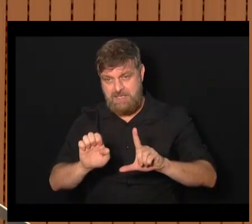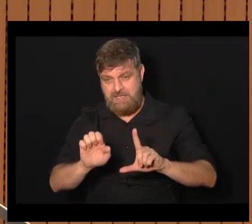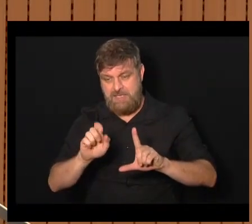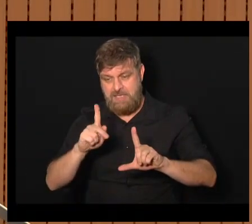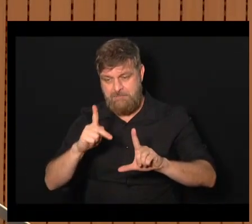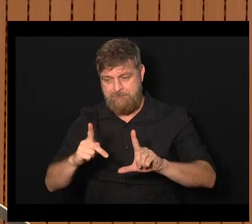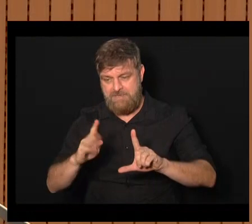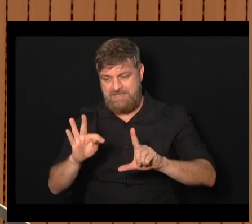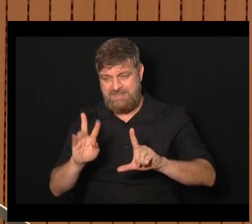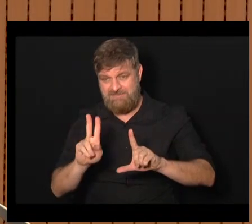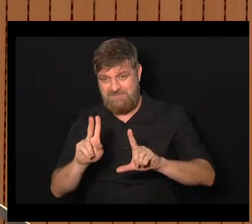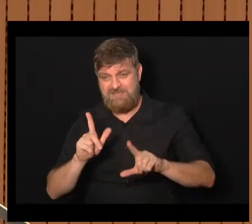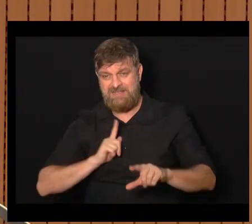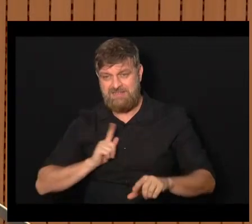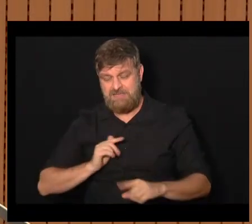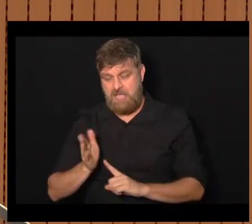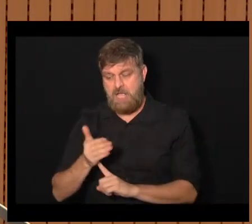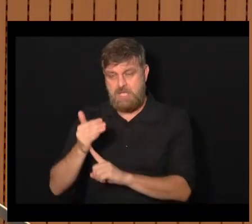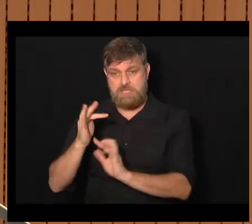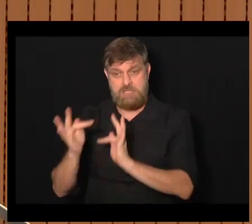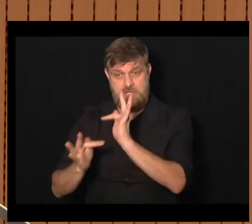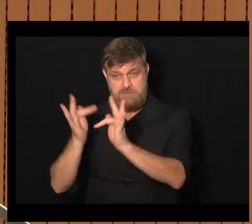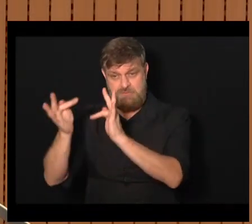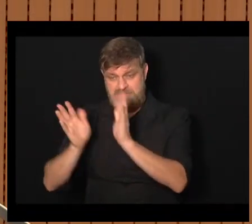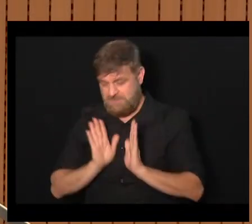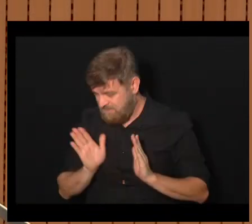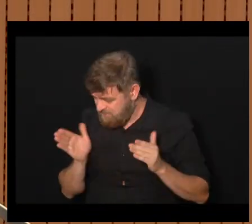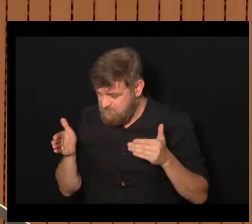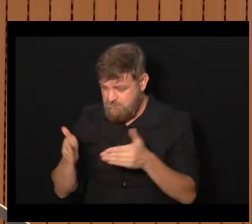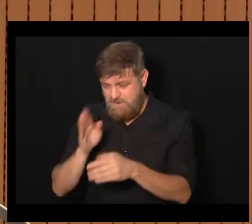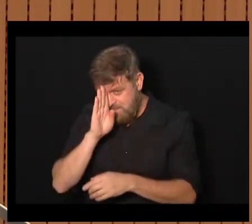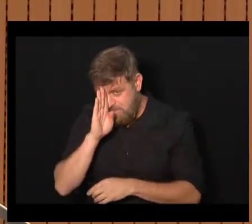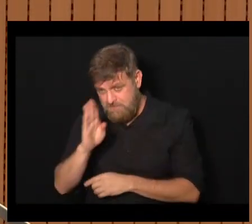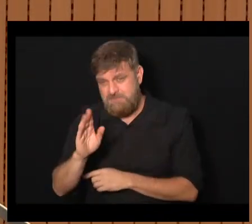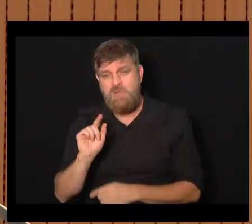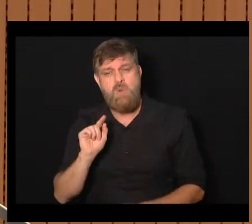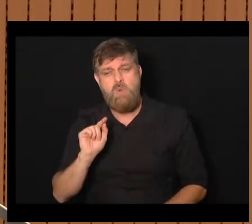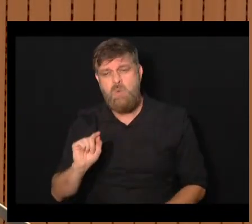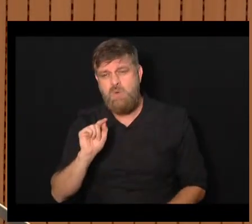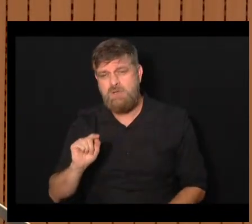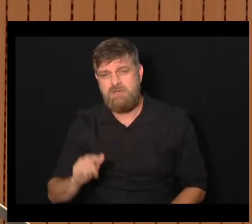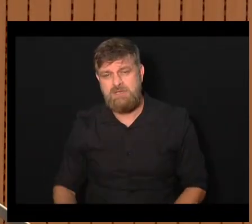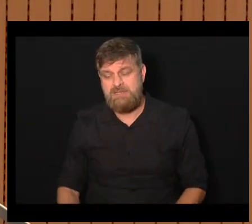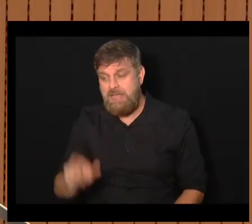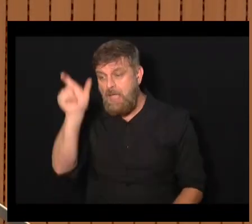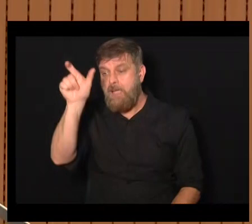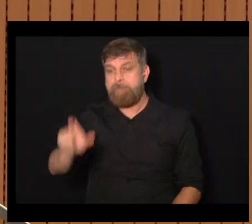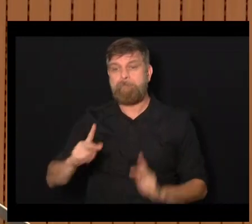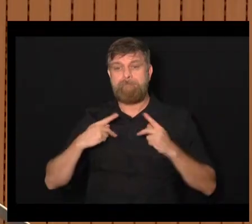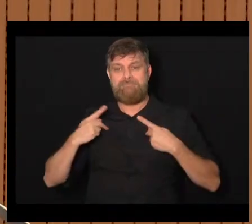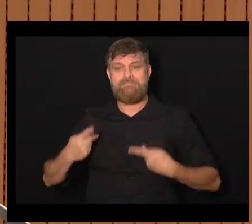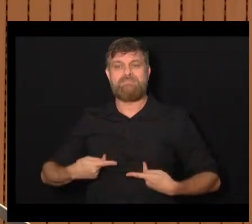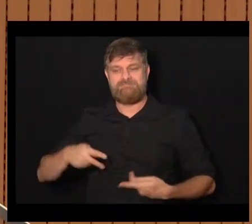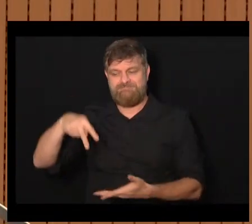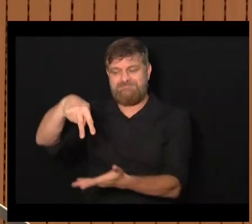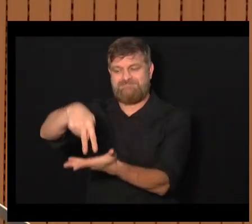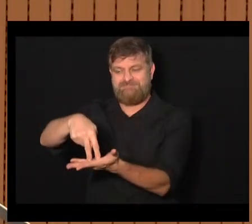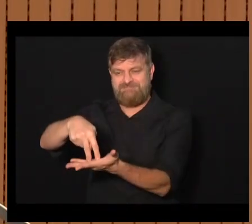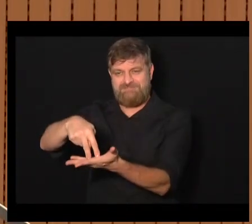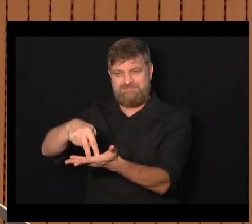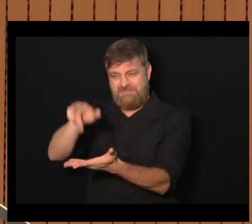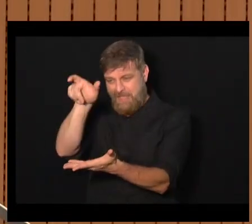com investimento na tecnologia, mas principalmente o investimento no ser humano, nas pessoas que